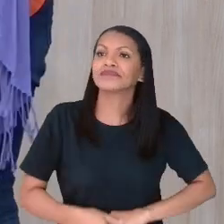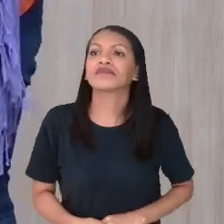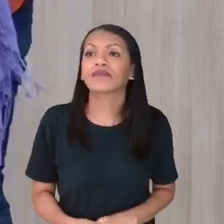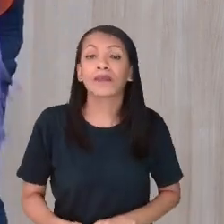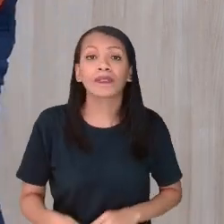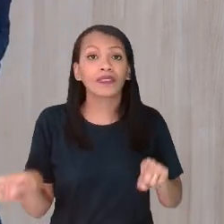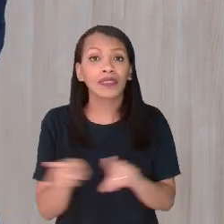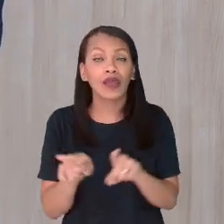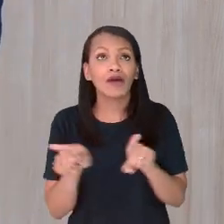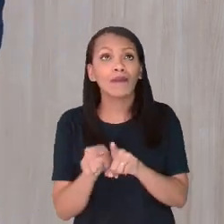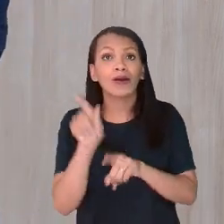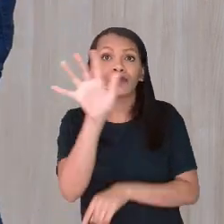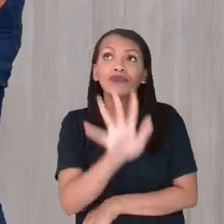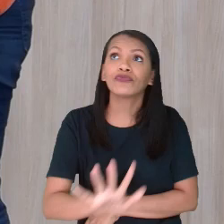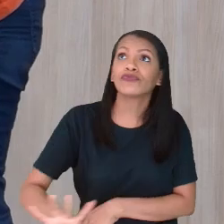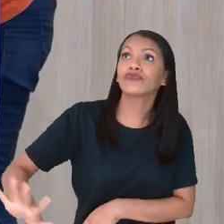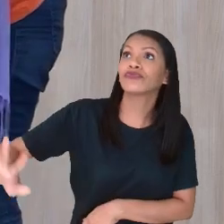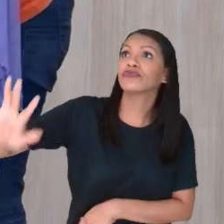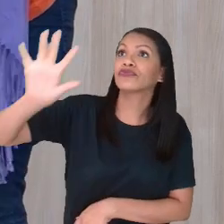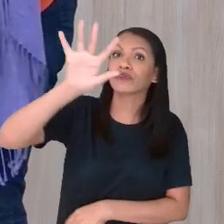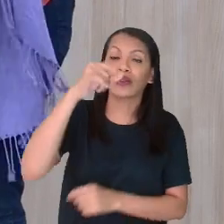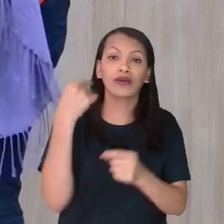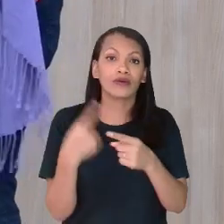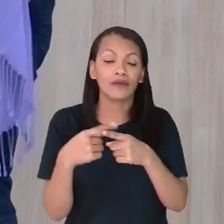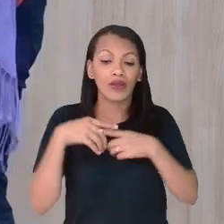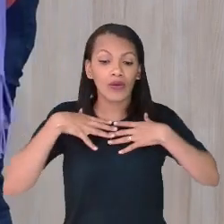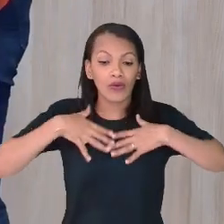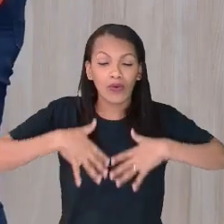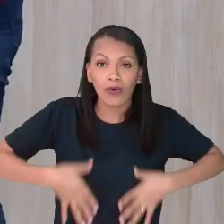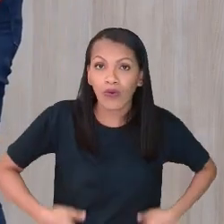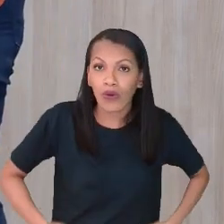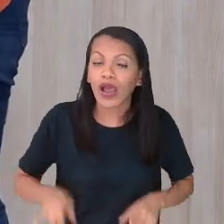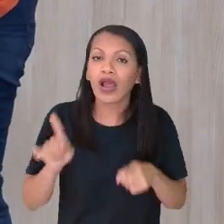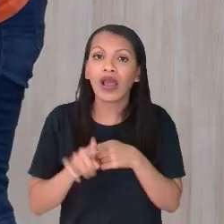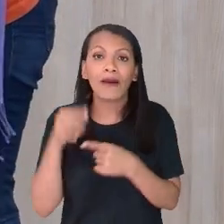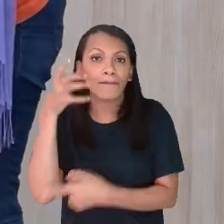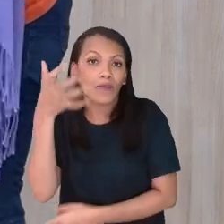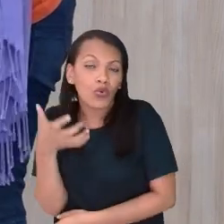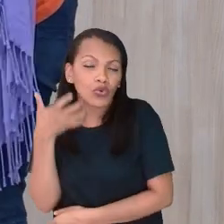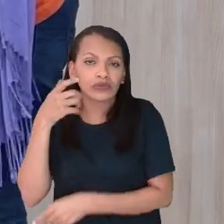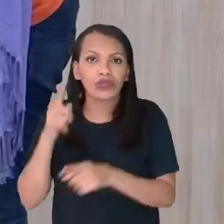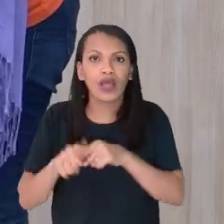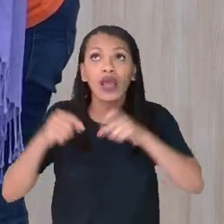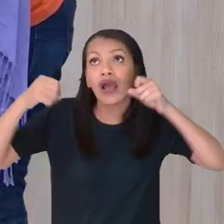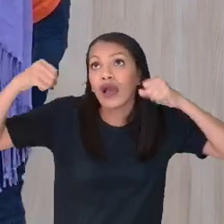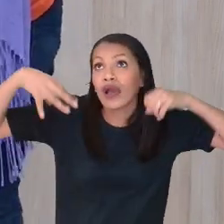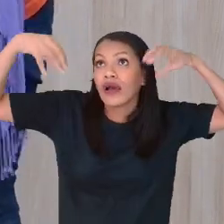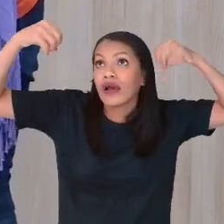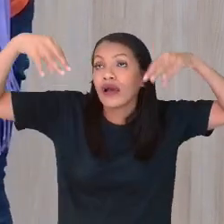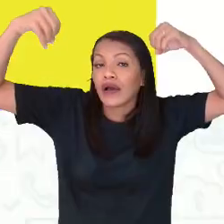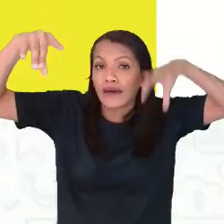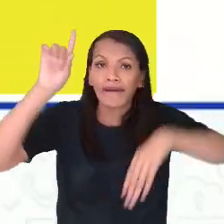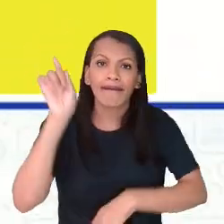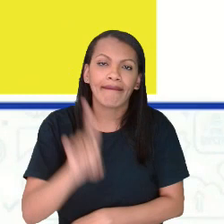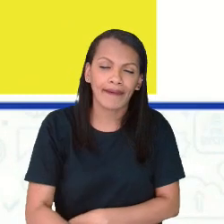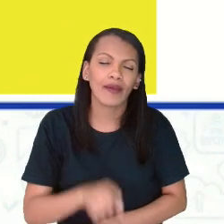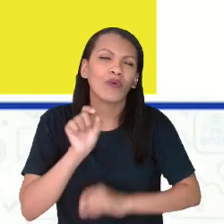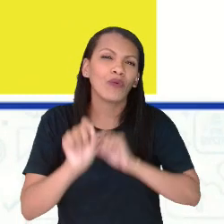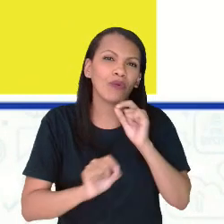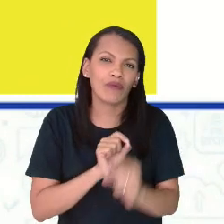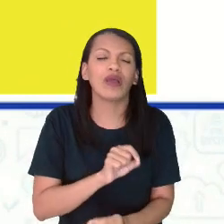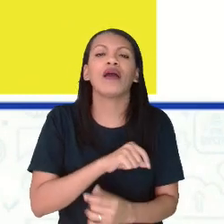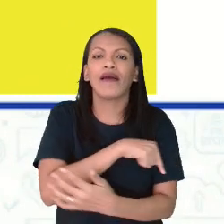sobre o cenário, o figurino, a iluminação, a música. Então, a didascália ela é